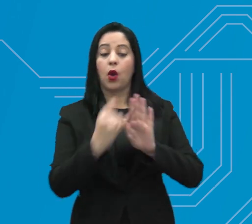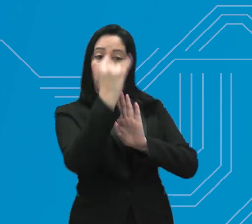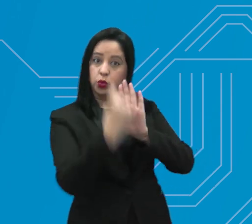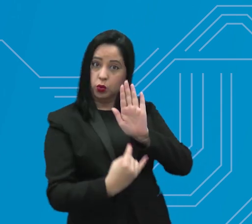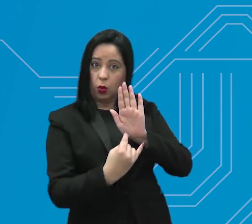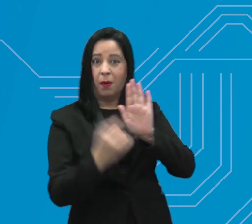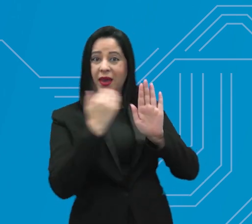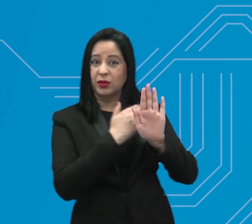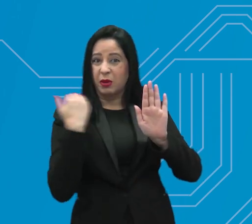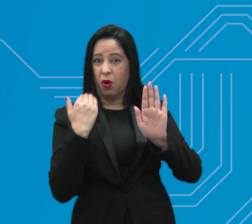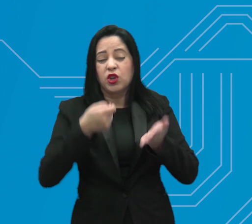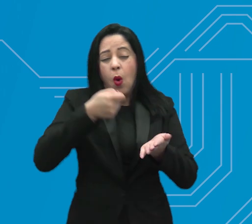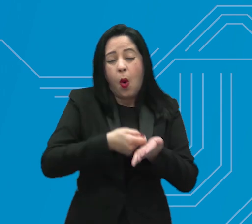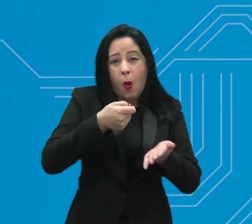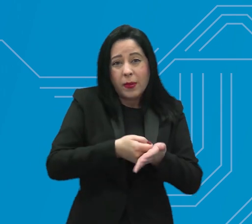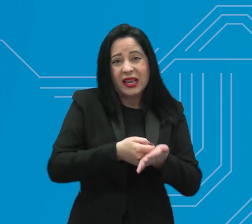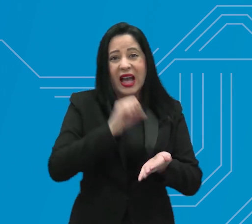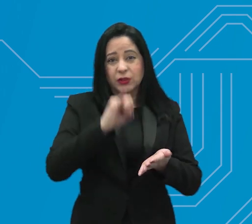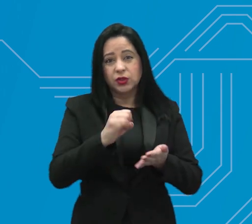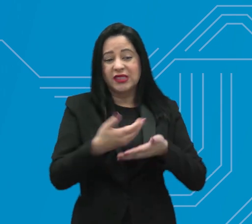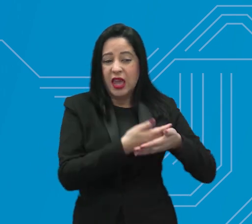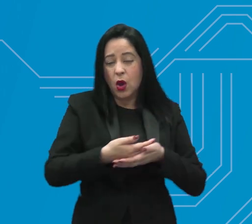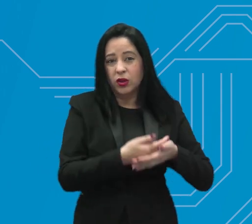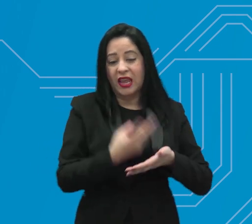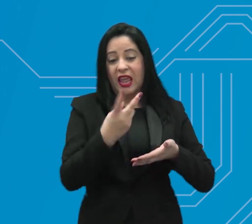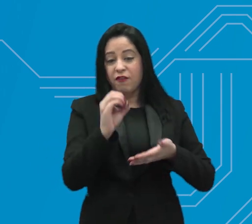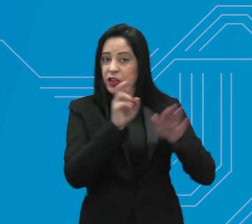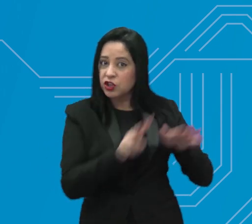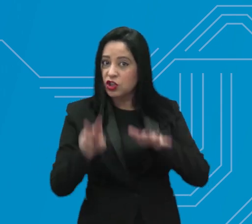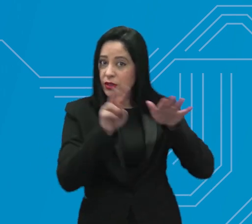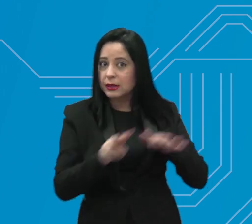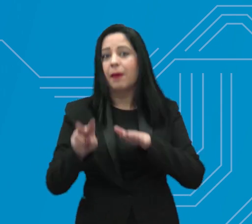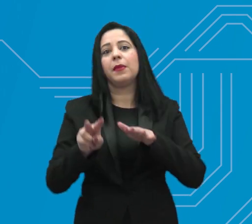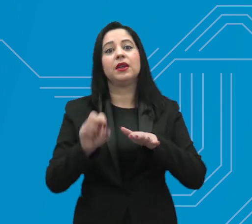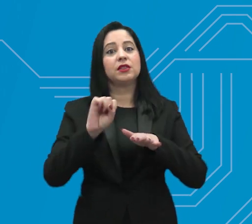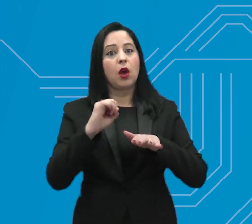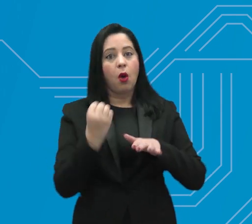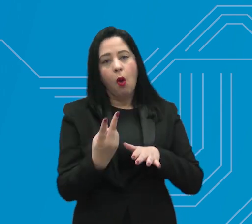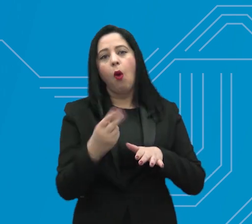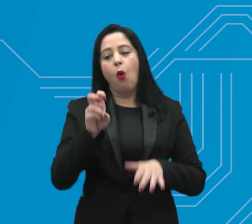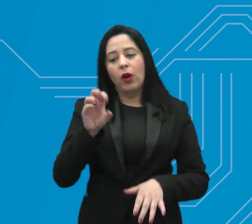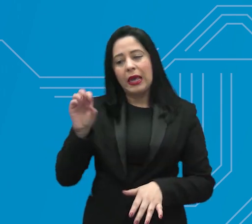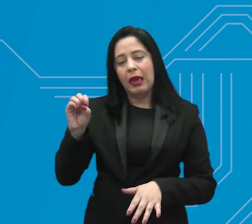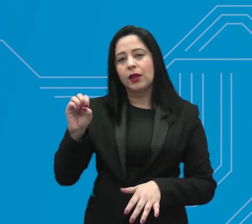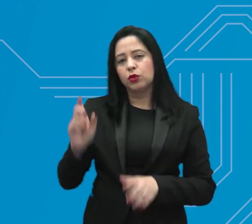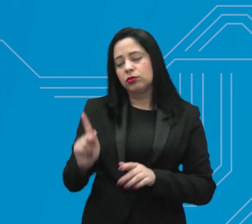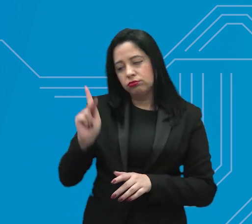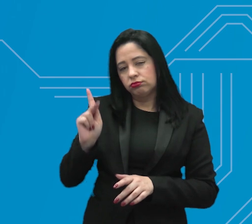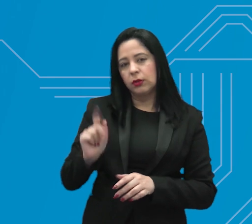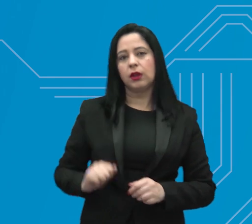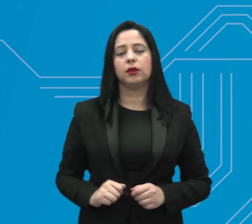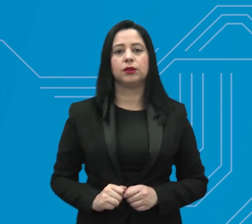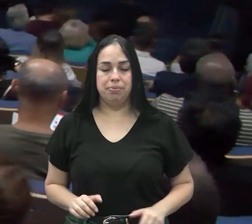de óbito e o sepultamento só são obrigatórios para fetos com mais de 20 semanas de gestação ou com peso acima de